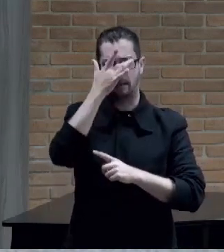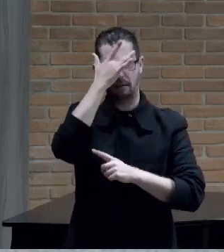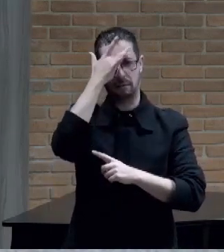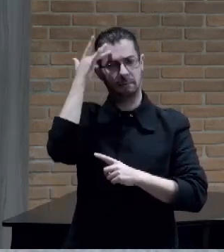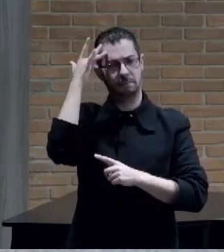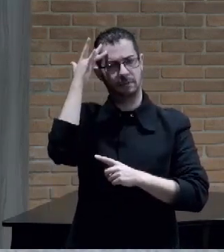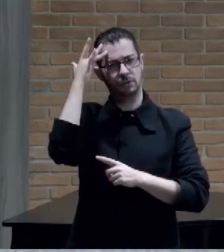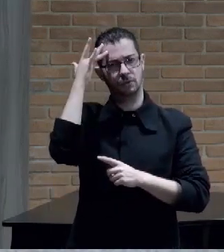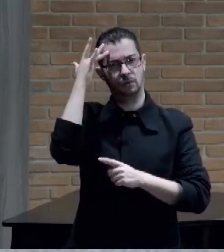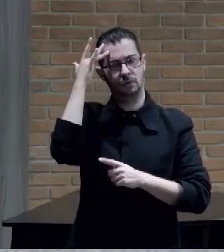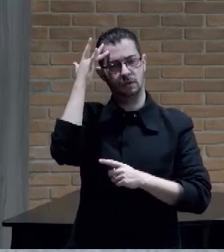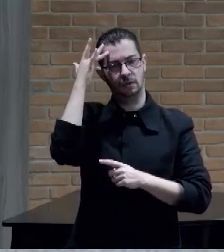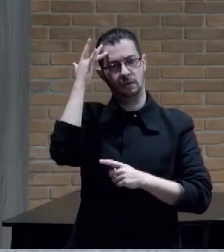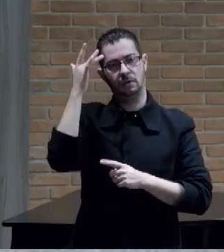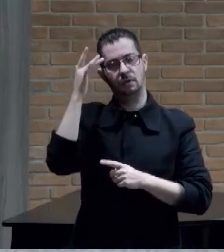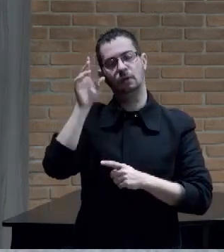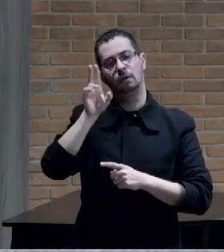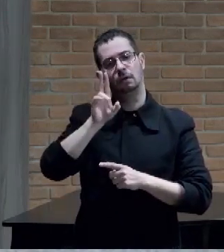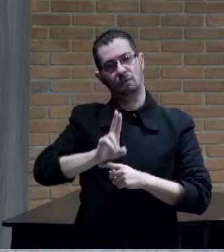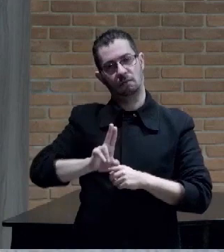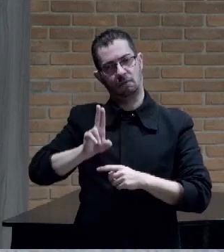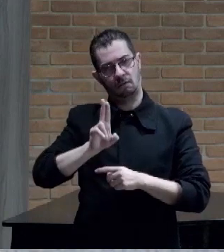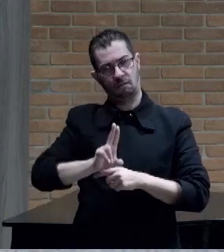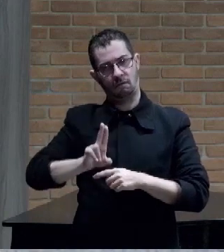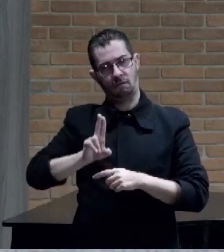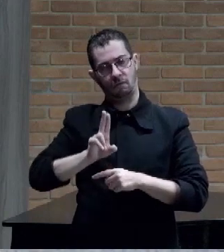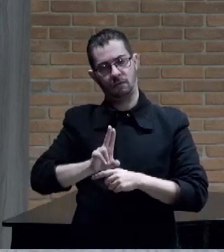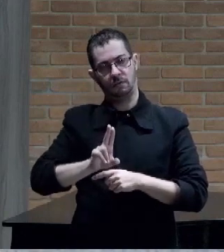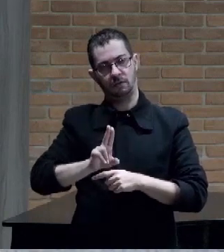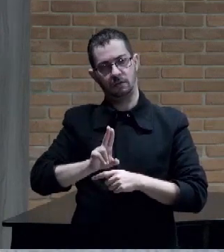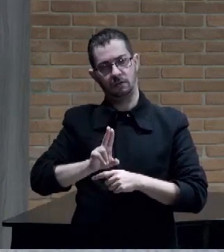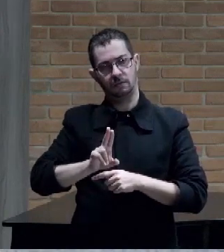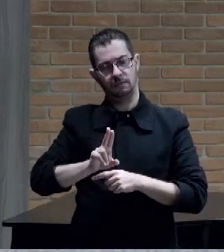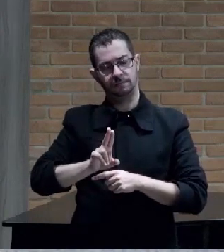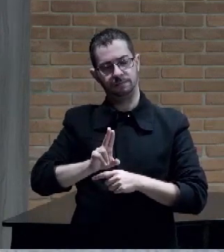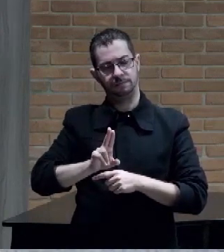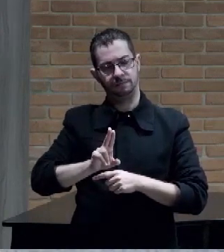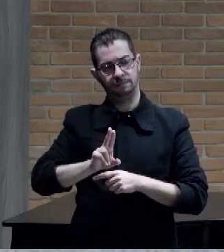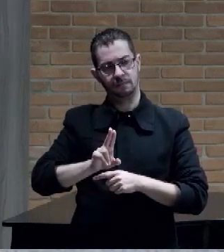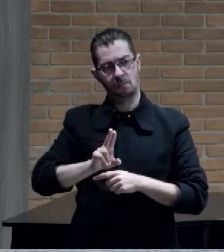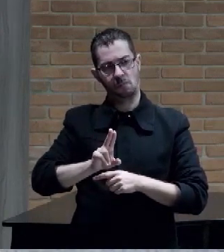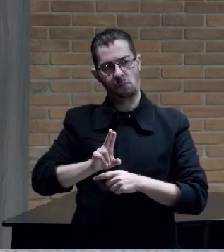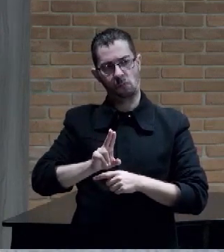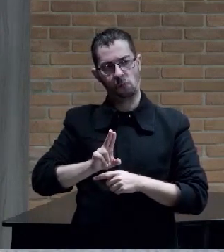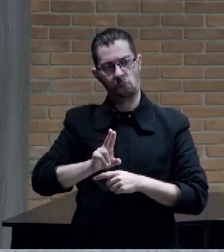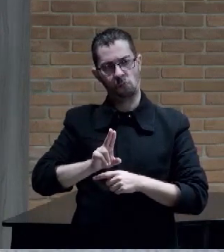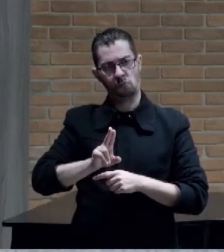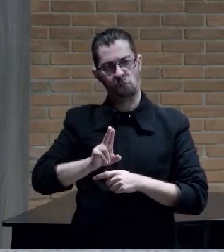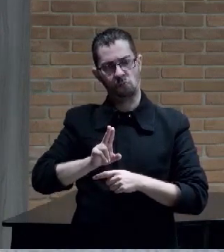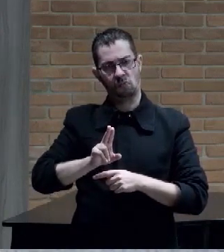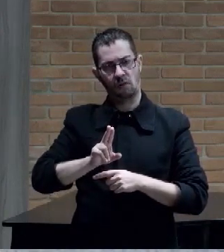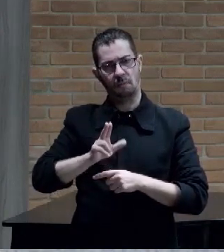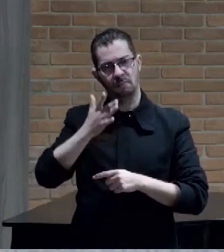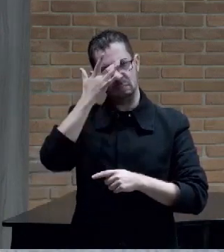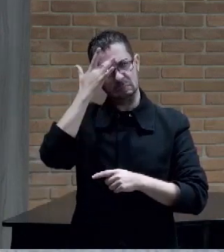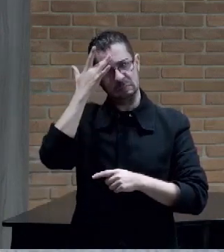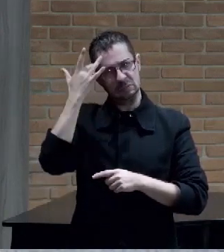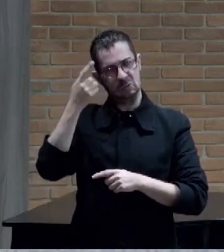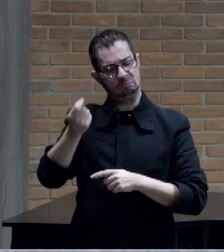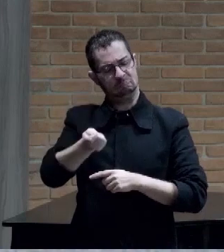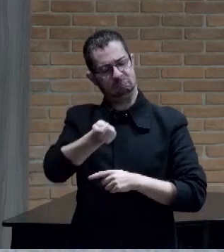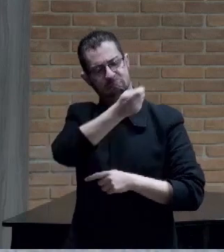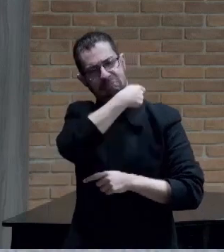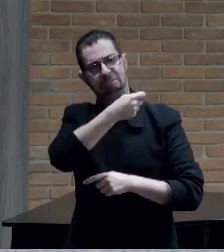pessoas que usam o silício para fazer autoflagelação, para